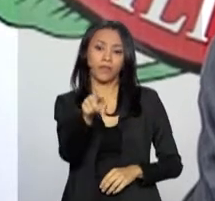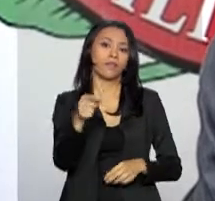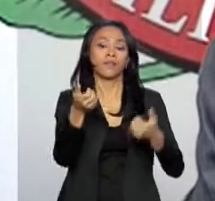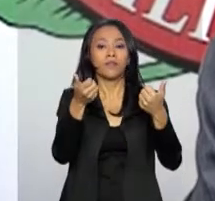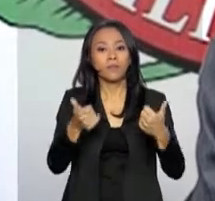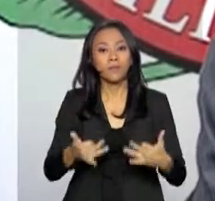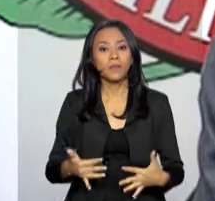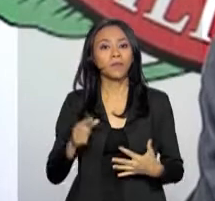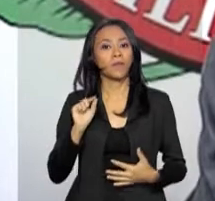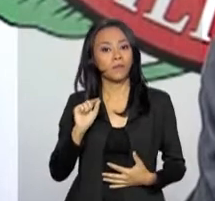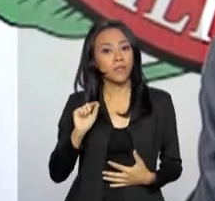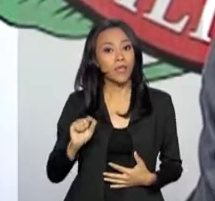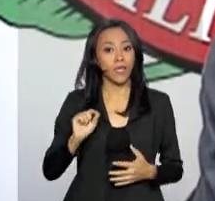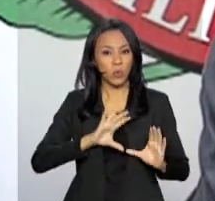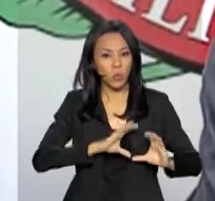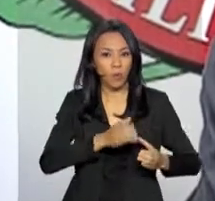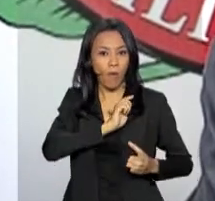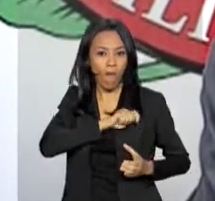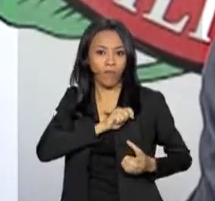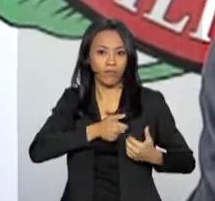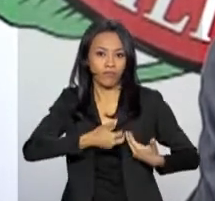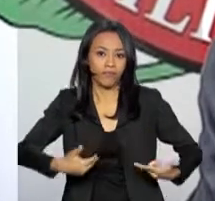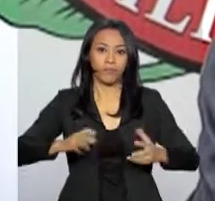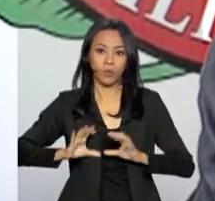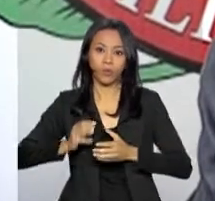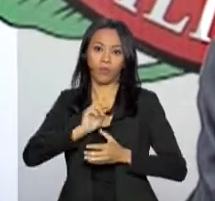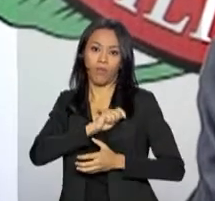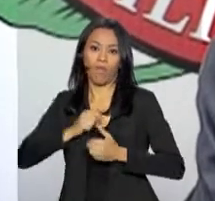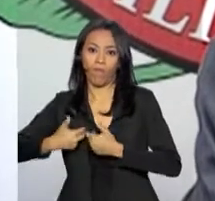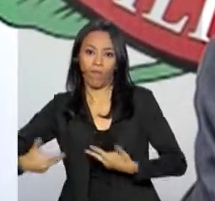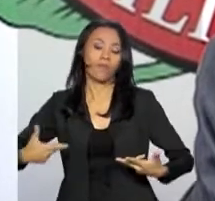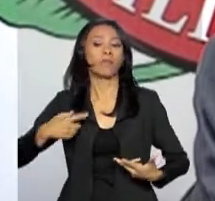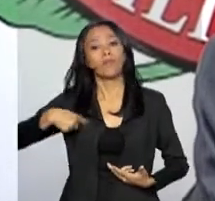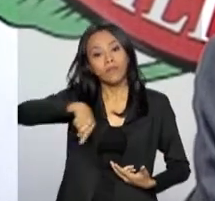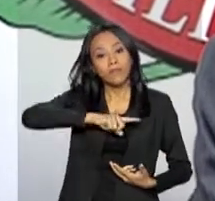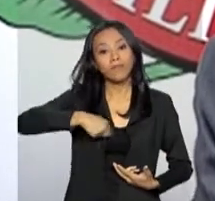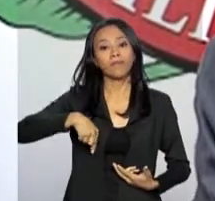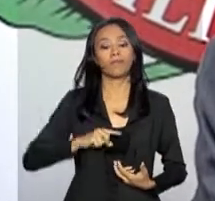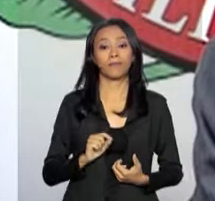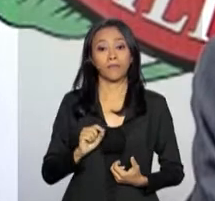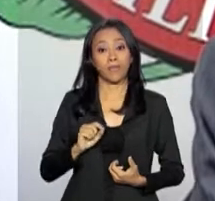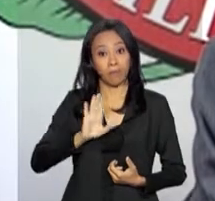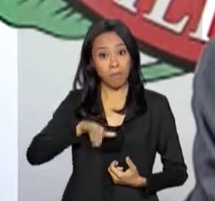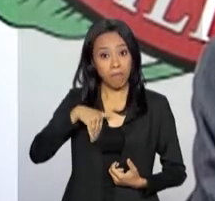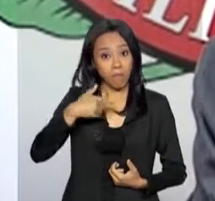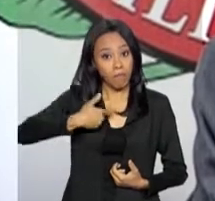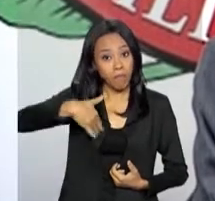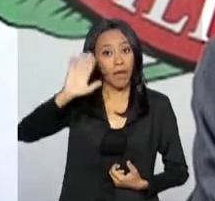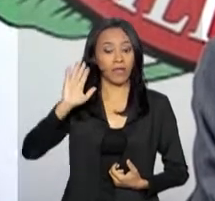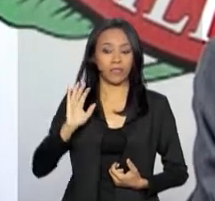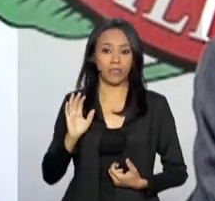nacional. As organizações criminosas e suas subfacções têm, no mínimo, caráter nacional. O mais eficaz que